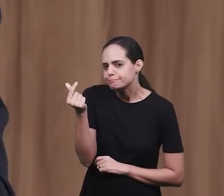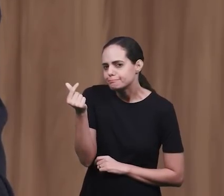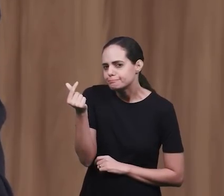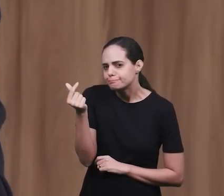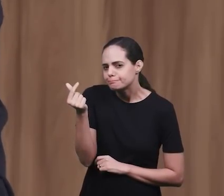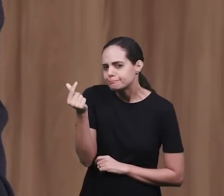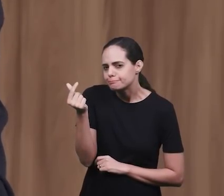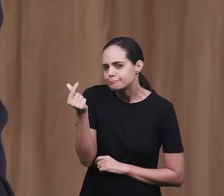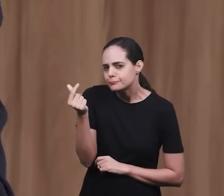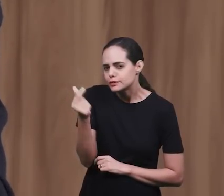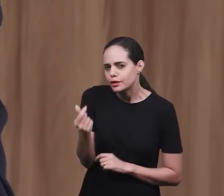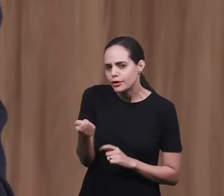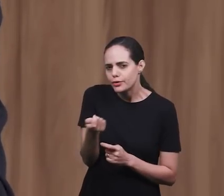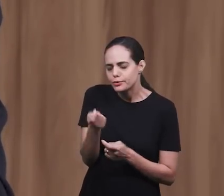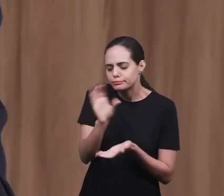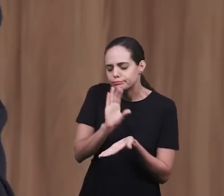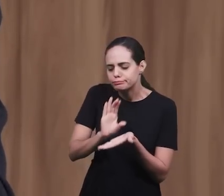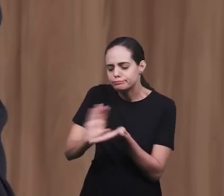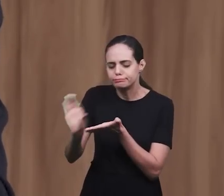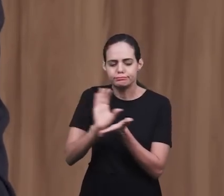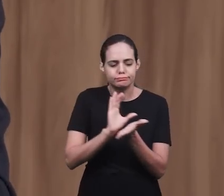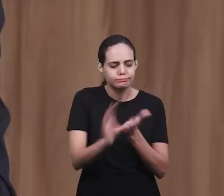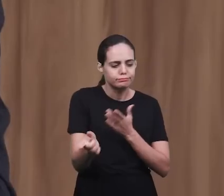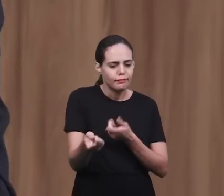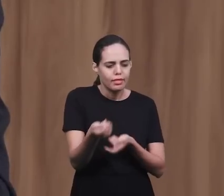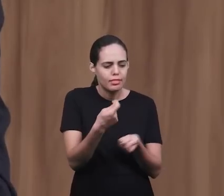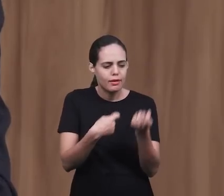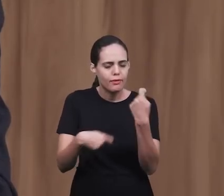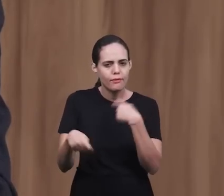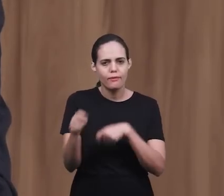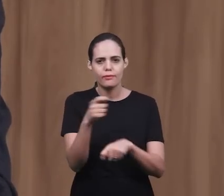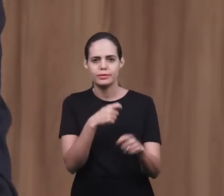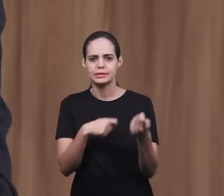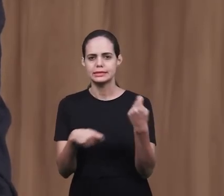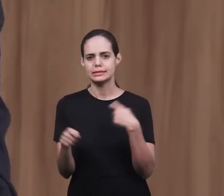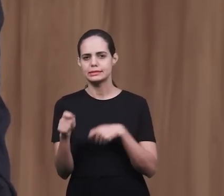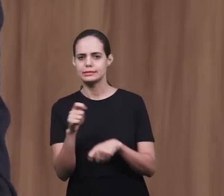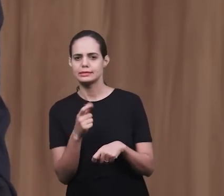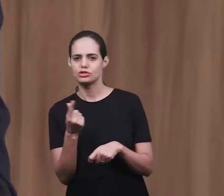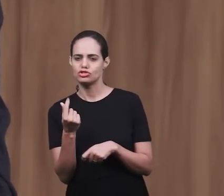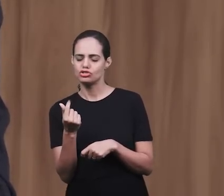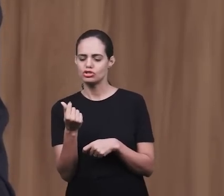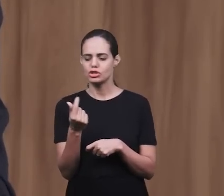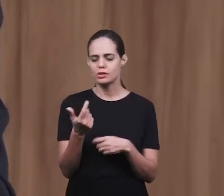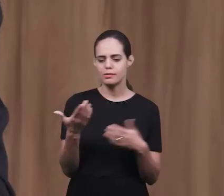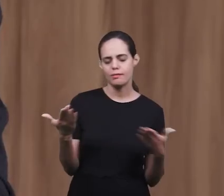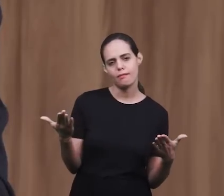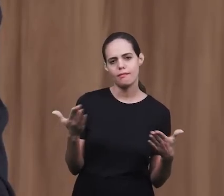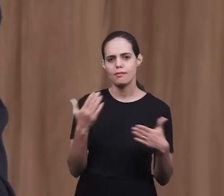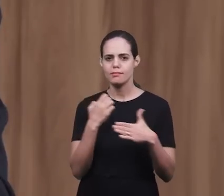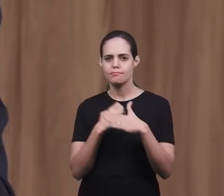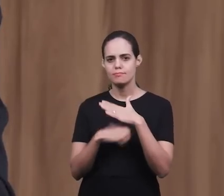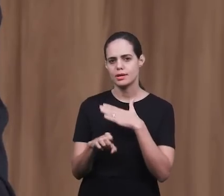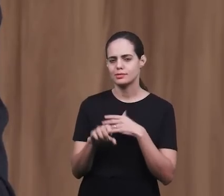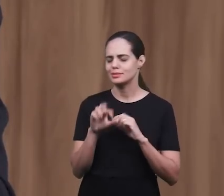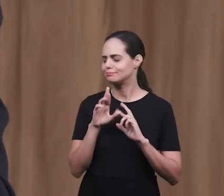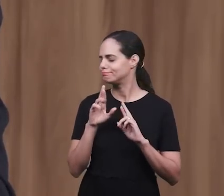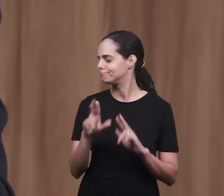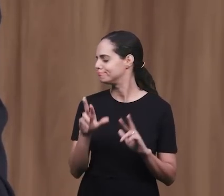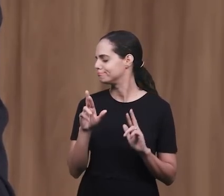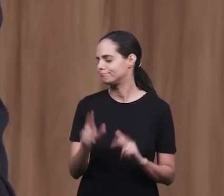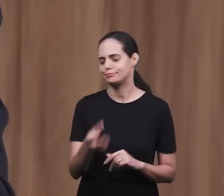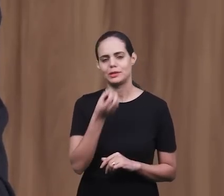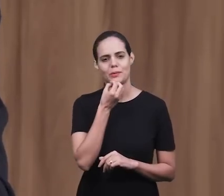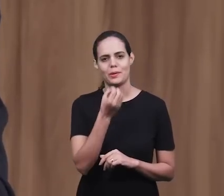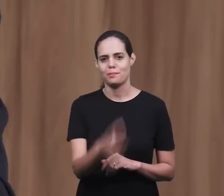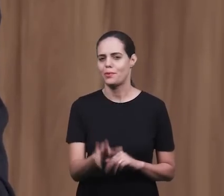importantíssimo. Entendeu? Então eu vou na casa do irmão, o que eu fui fazer lá? Não, eu fui interessado num negócio que eu estou fazendo com ele. Isso não é ético, temos que ter